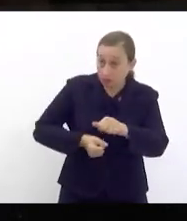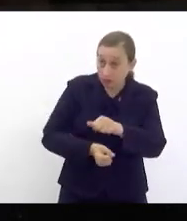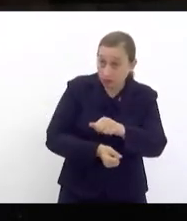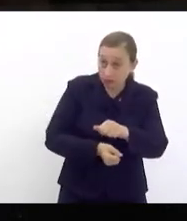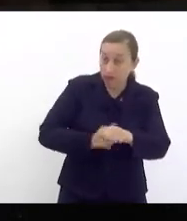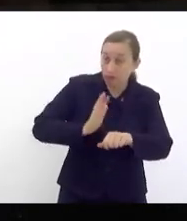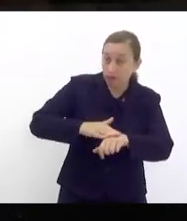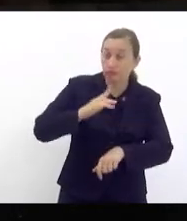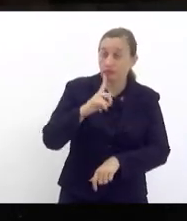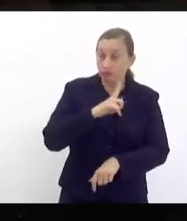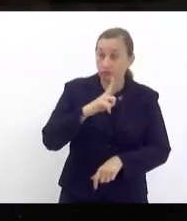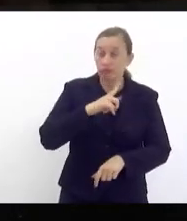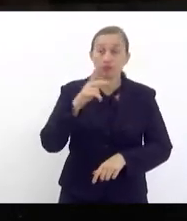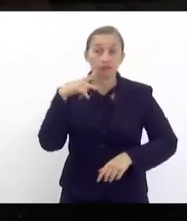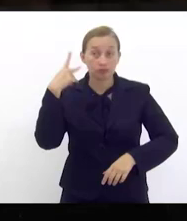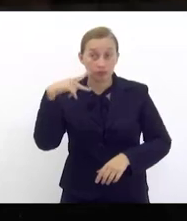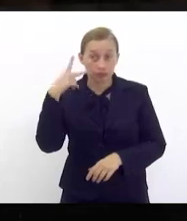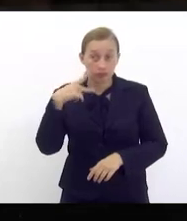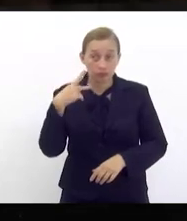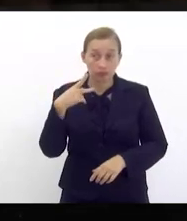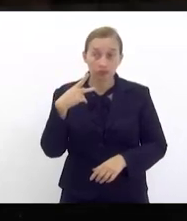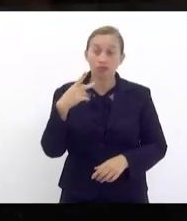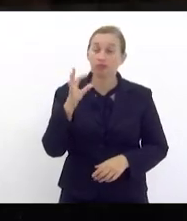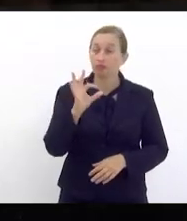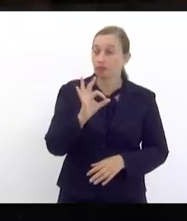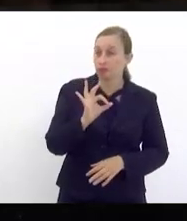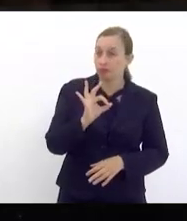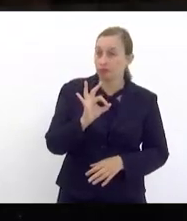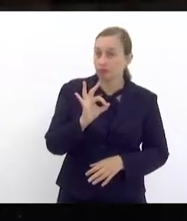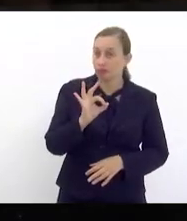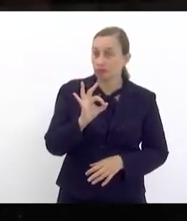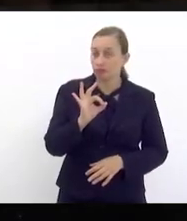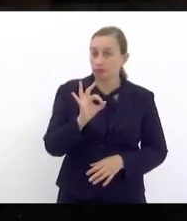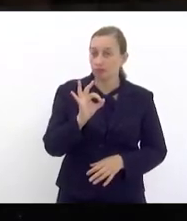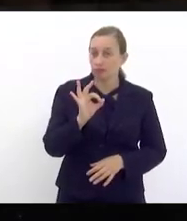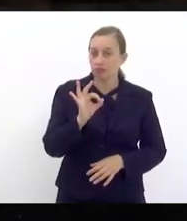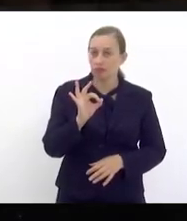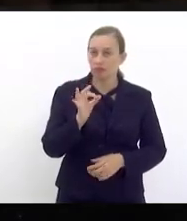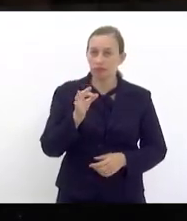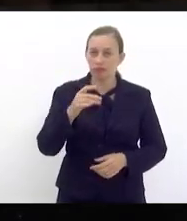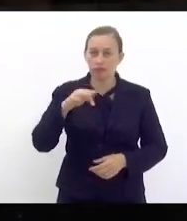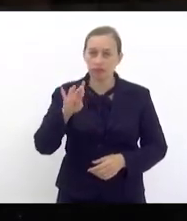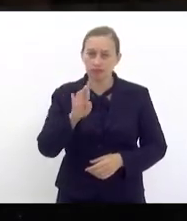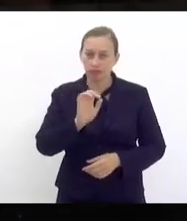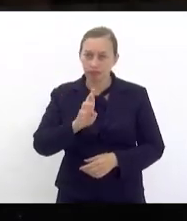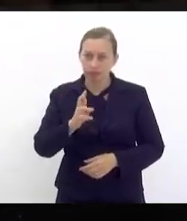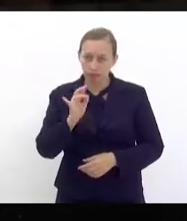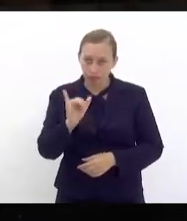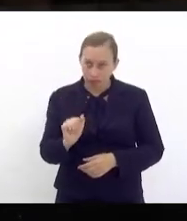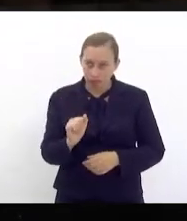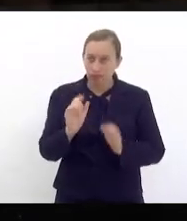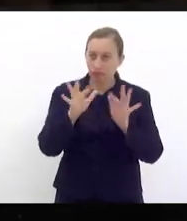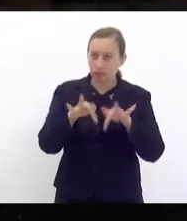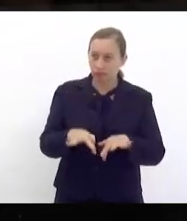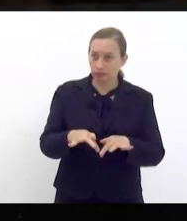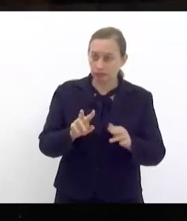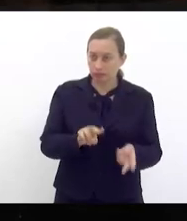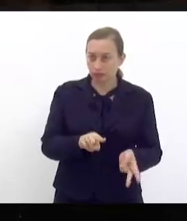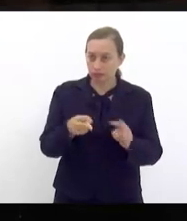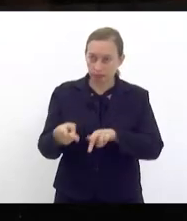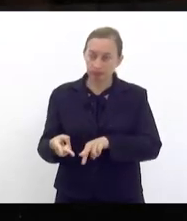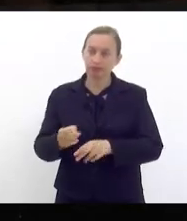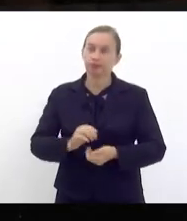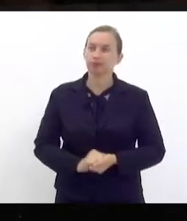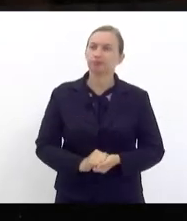com uma política casada, obviamente, monetária, deputada, nacional, para concluir, que caminhe